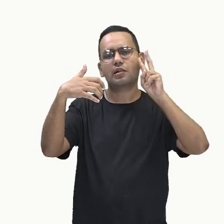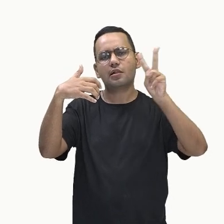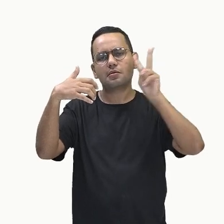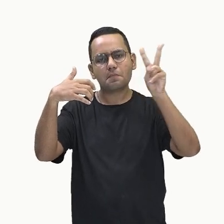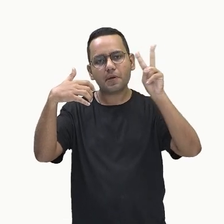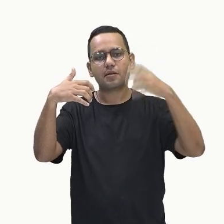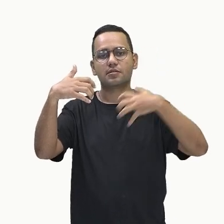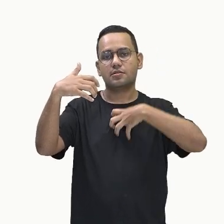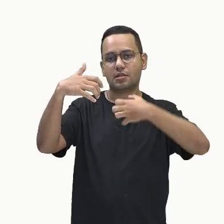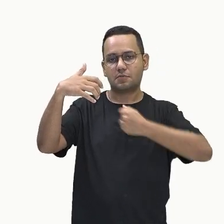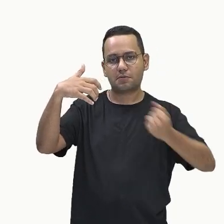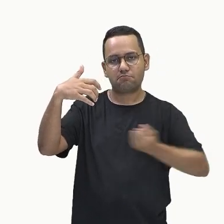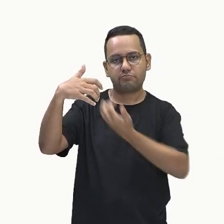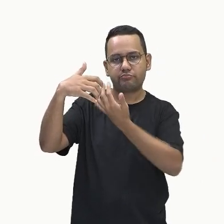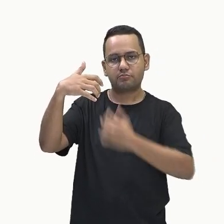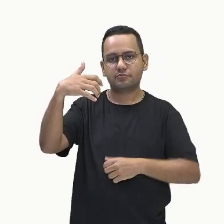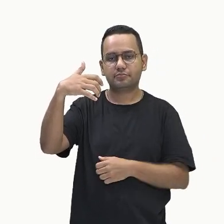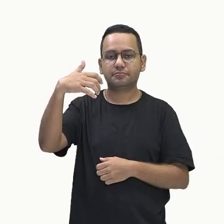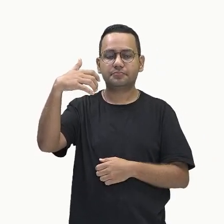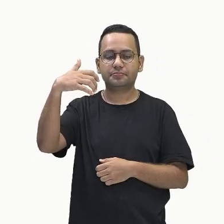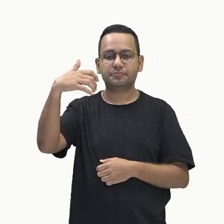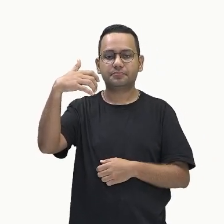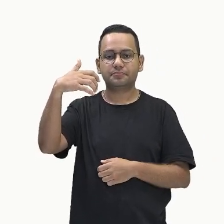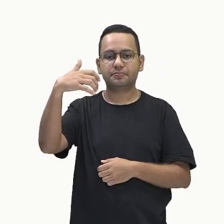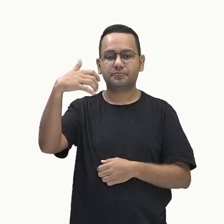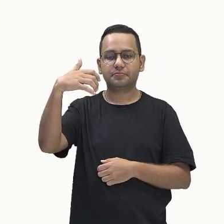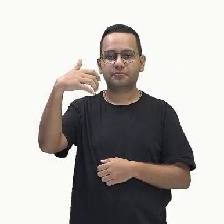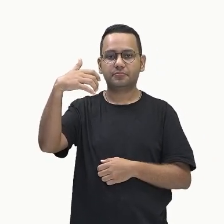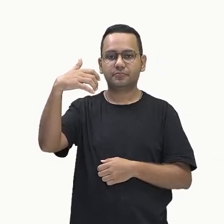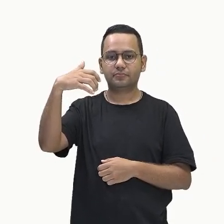emoções. O nosso